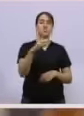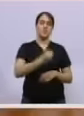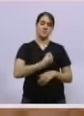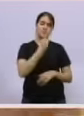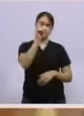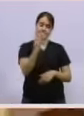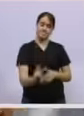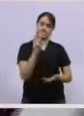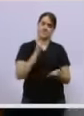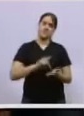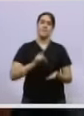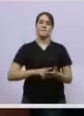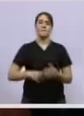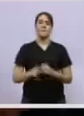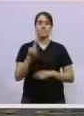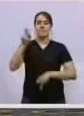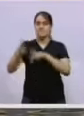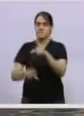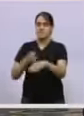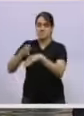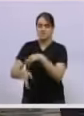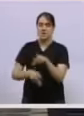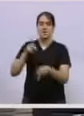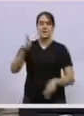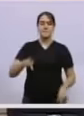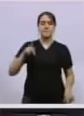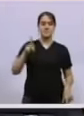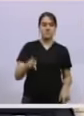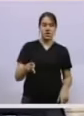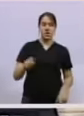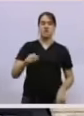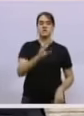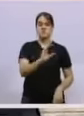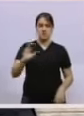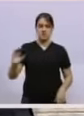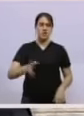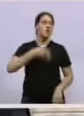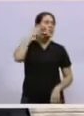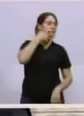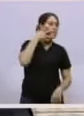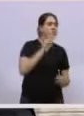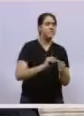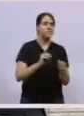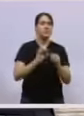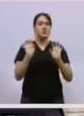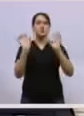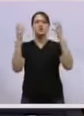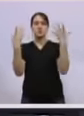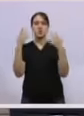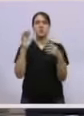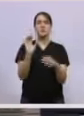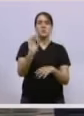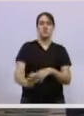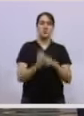Não venha me dizer quantas pastorais você coordenou, quantos encontros você proporcionou, quantas pregações você fez, quantos shows de evangelização você